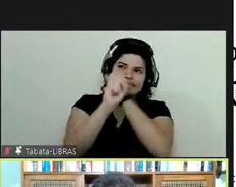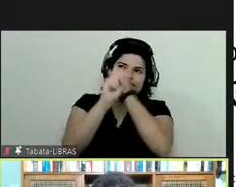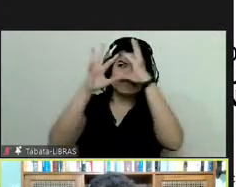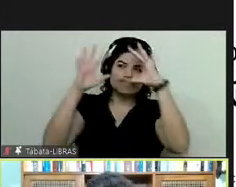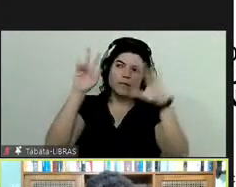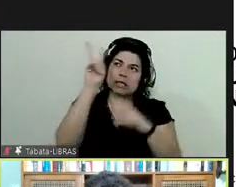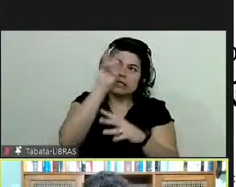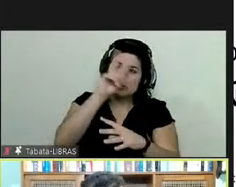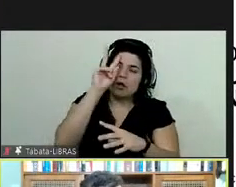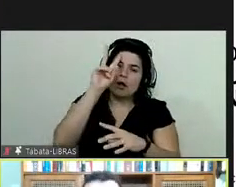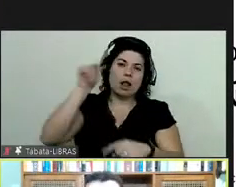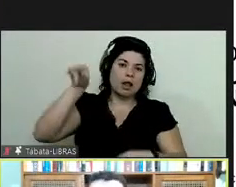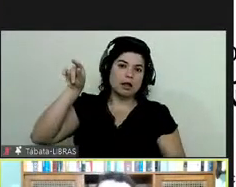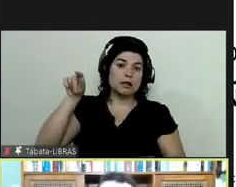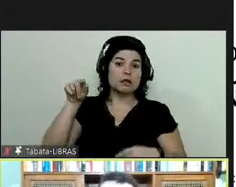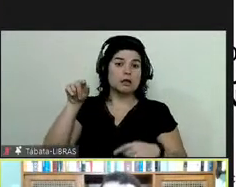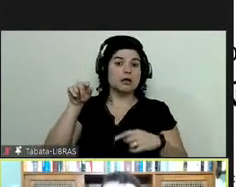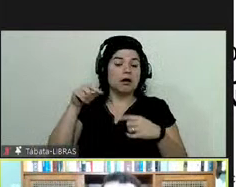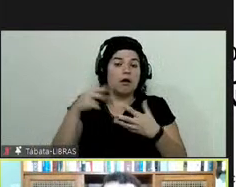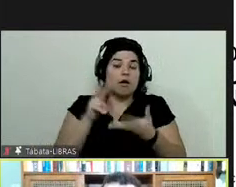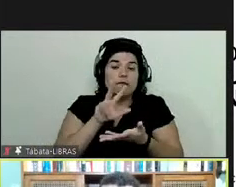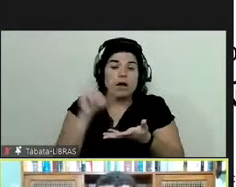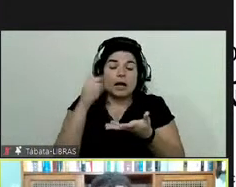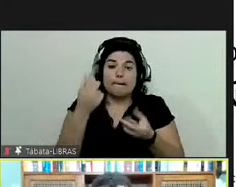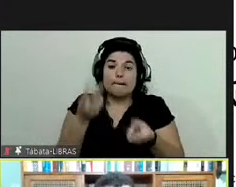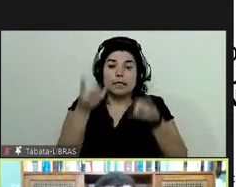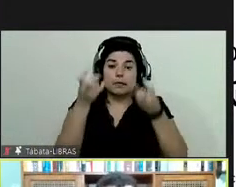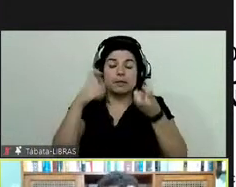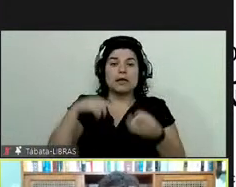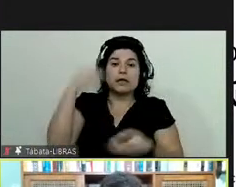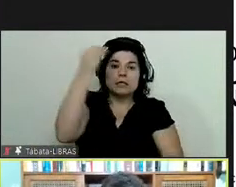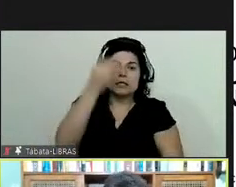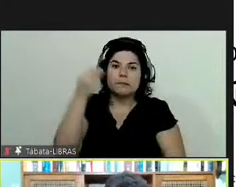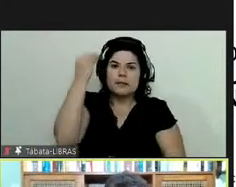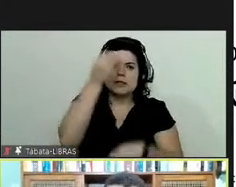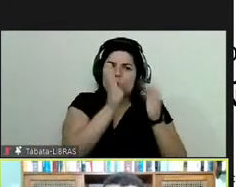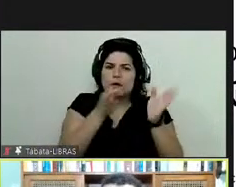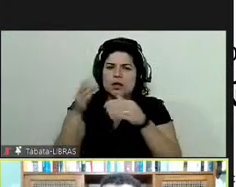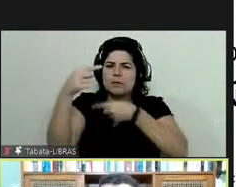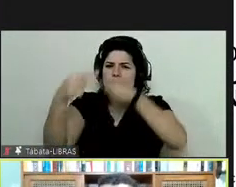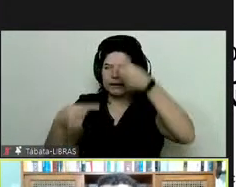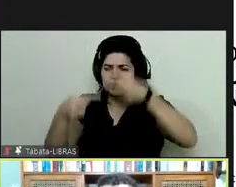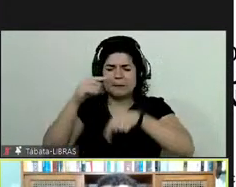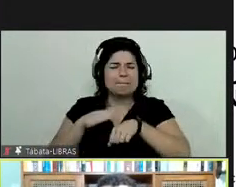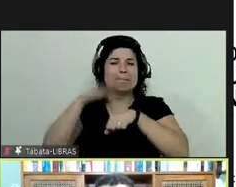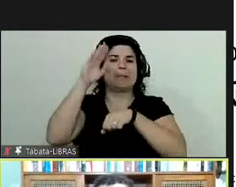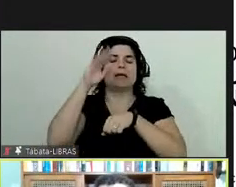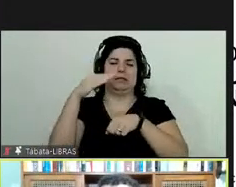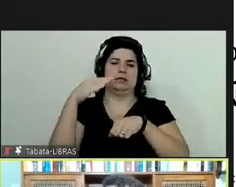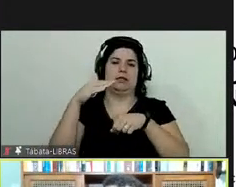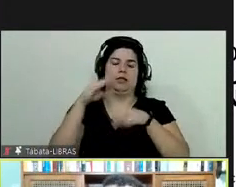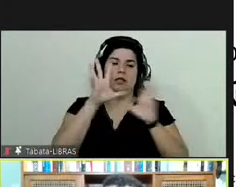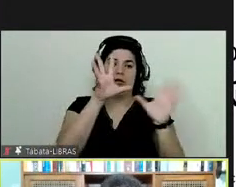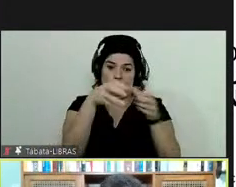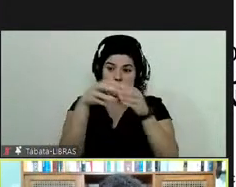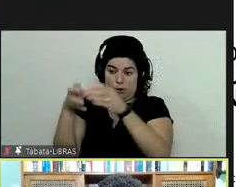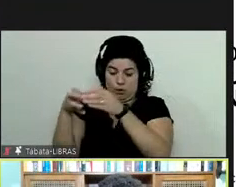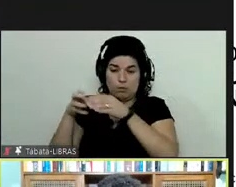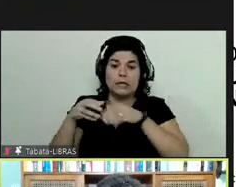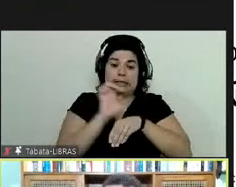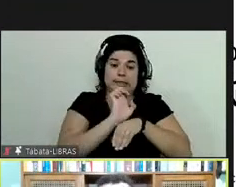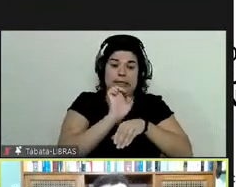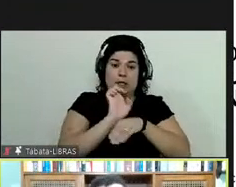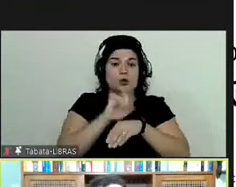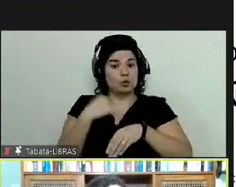pela história ao longo do tempo nós vemos que a maior parte das experiências de organização política da maior parte das organizações do estado que